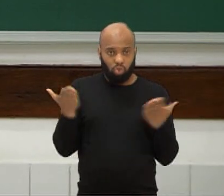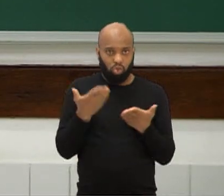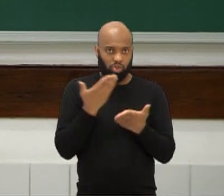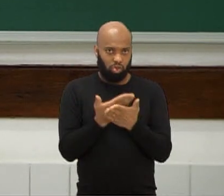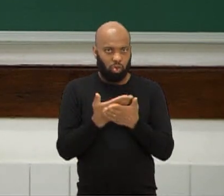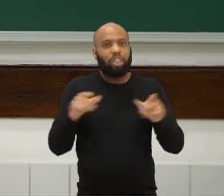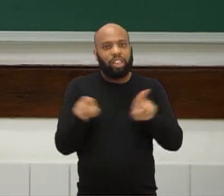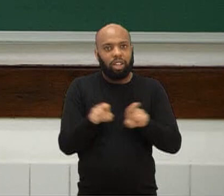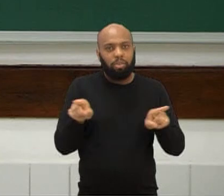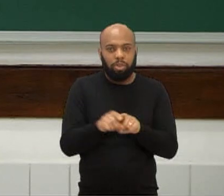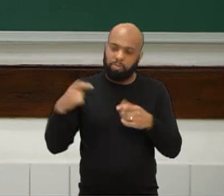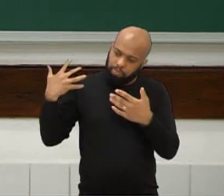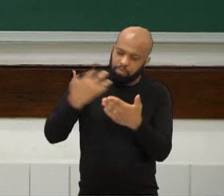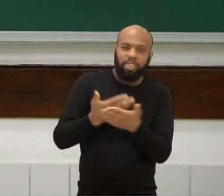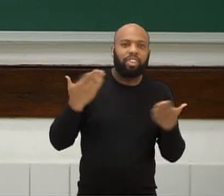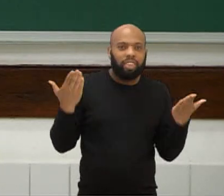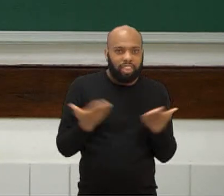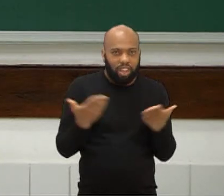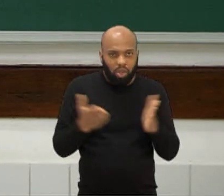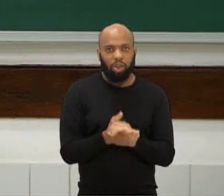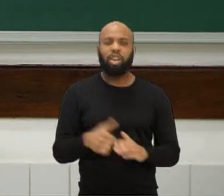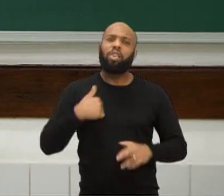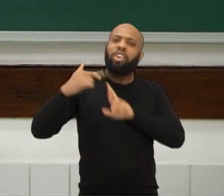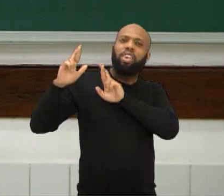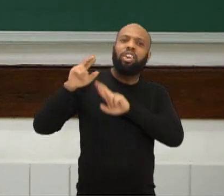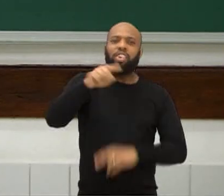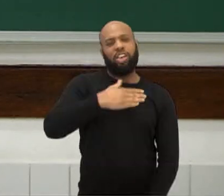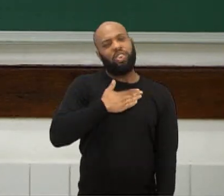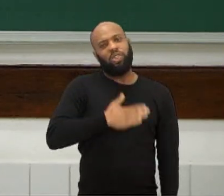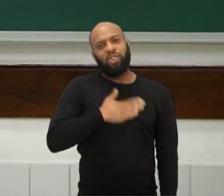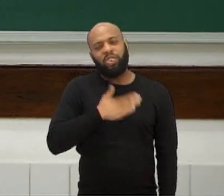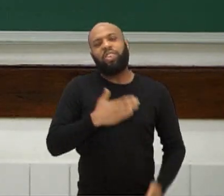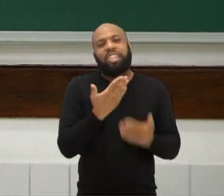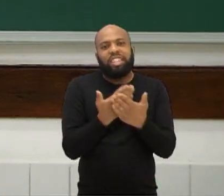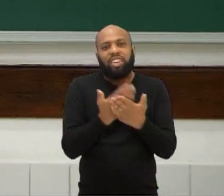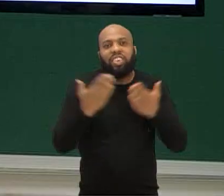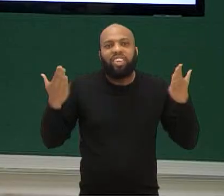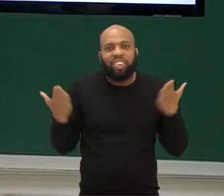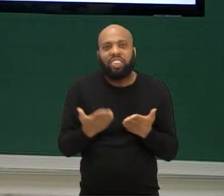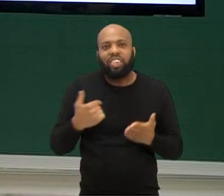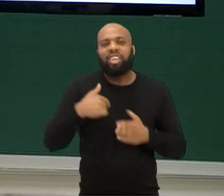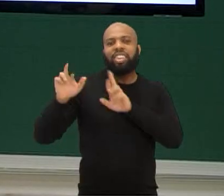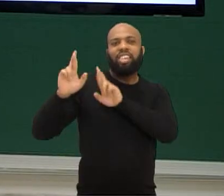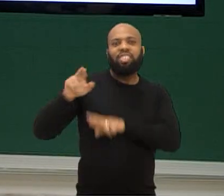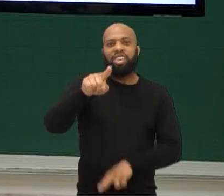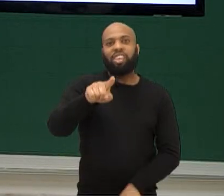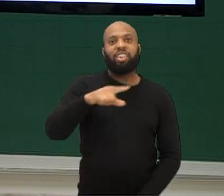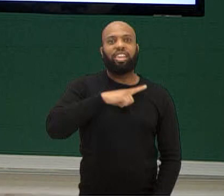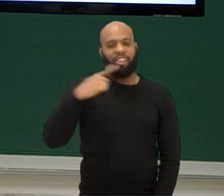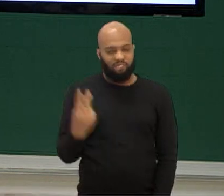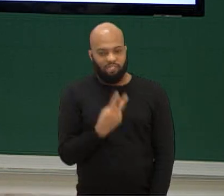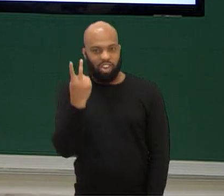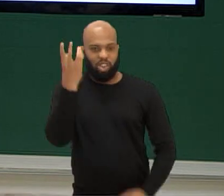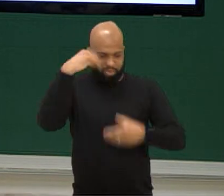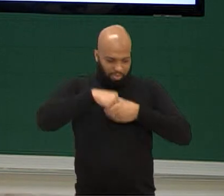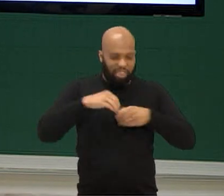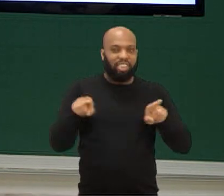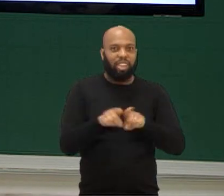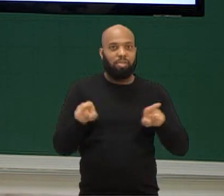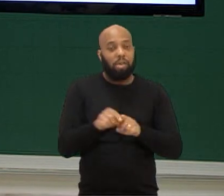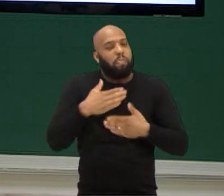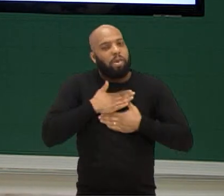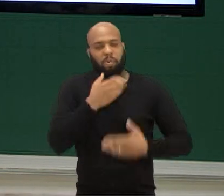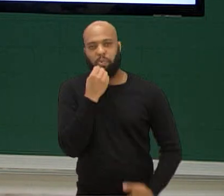hoje durante a nossa aula. Tá bom, gente? Espero que vocês tenham gostado dessa aula. Espero que ela tenha sido valiosa para vocês, assim como